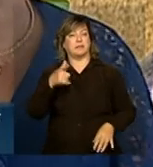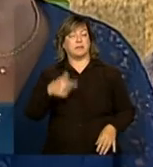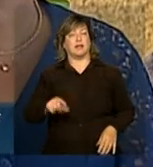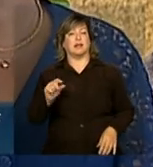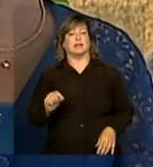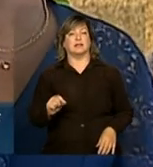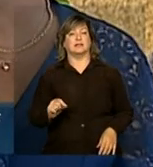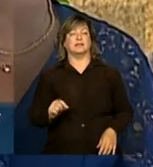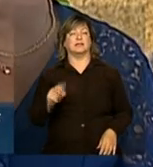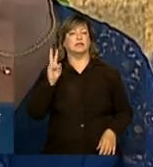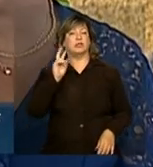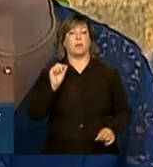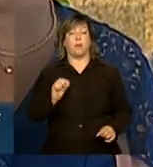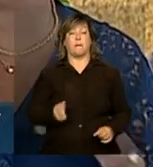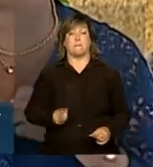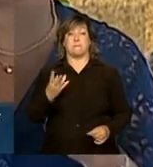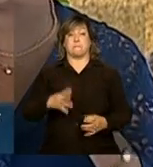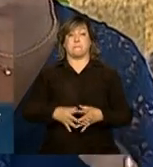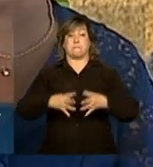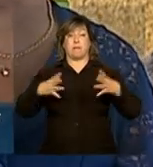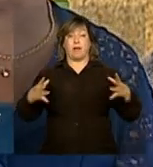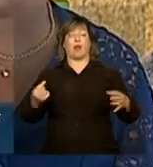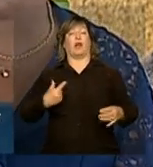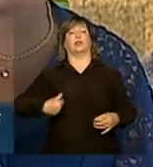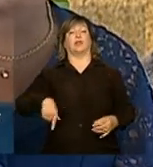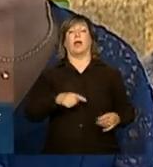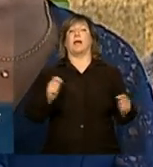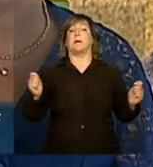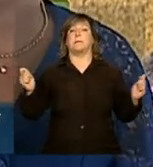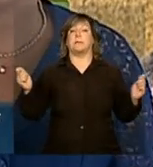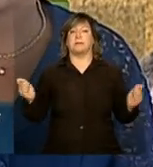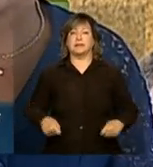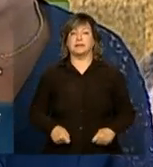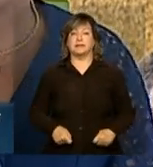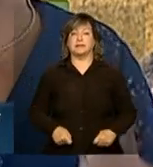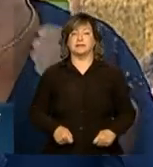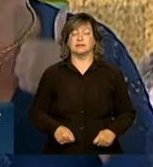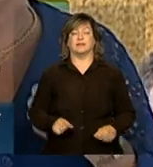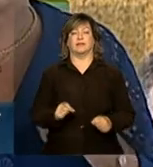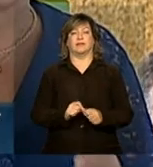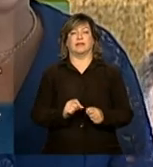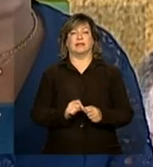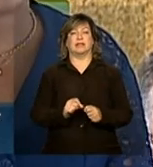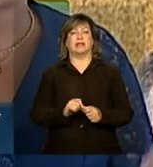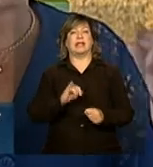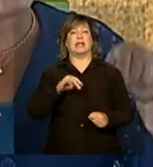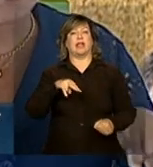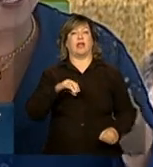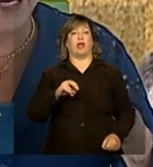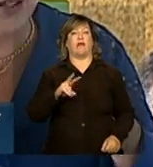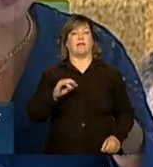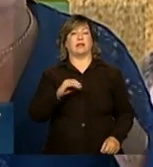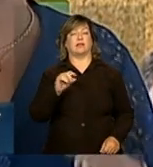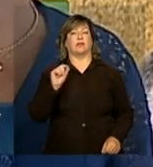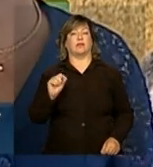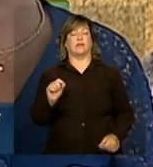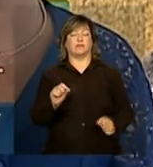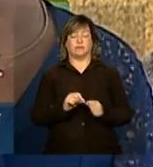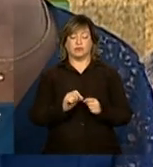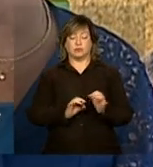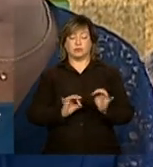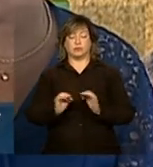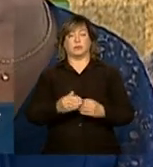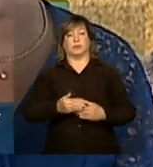quanto maior é a nossa capacidade de gerar inovação e de aplicá-la aos